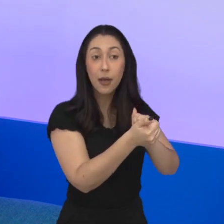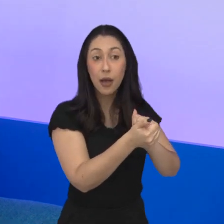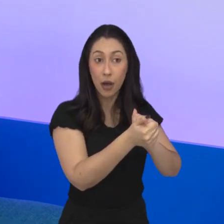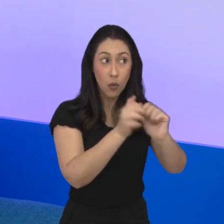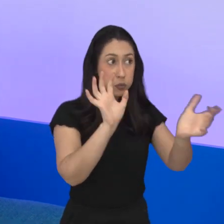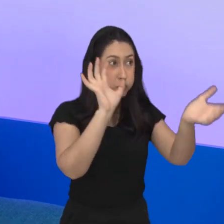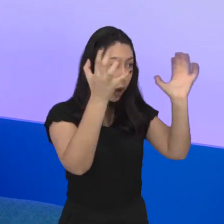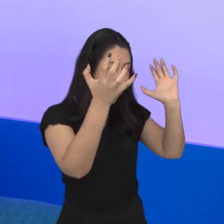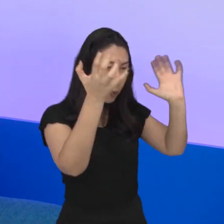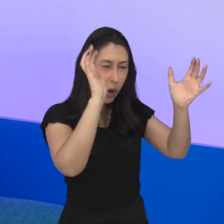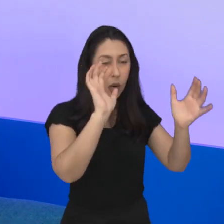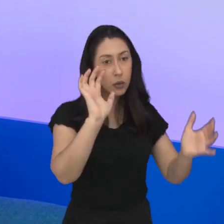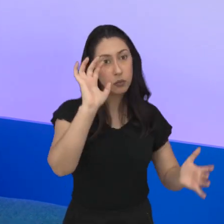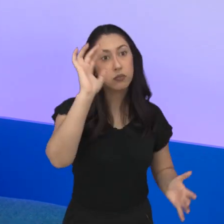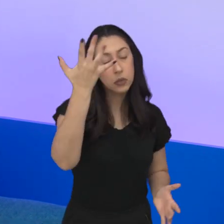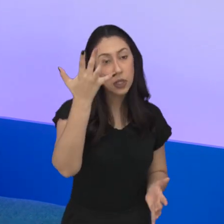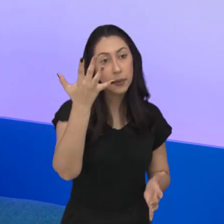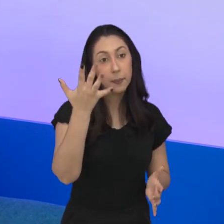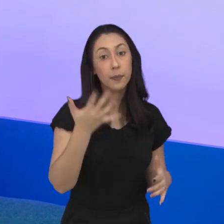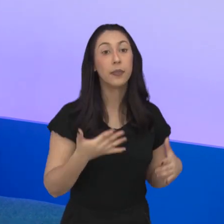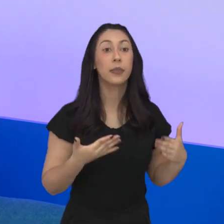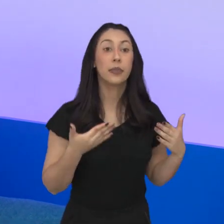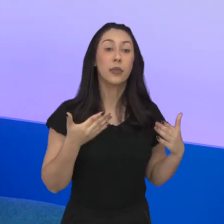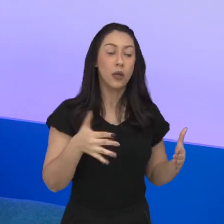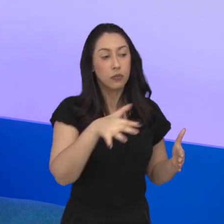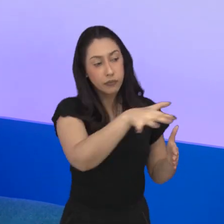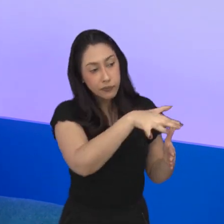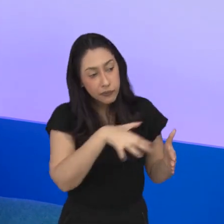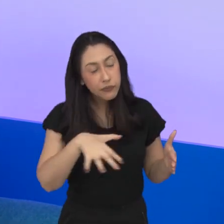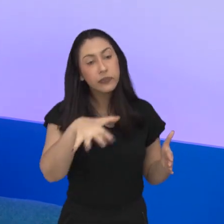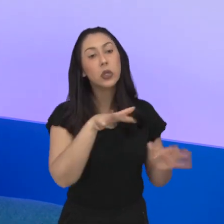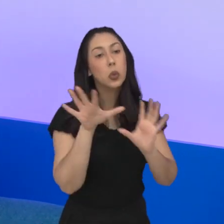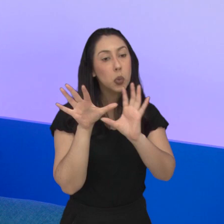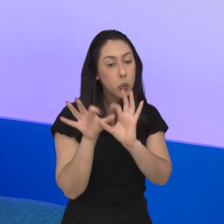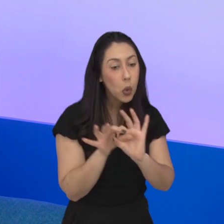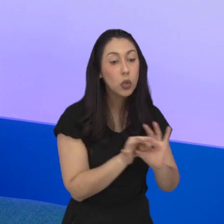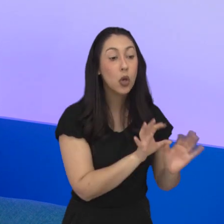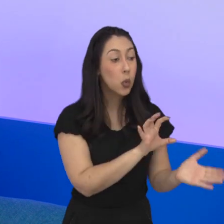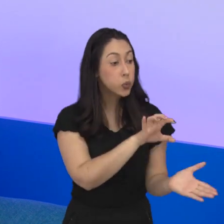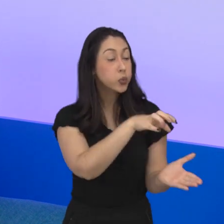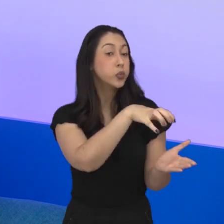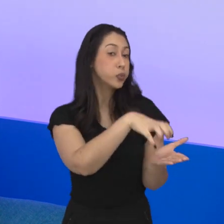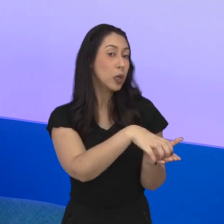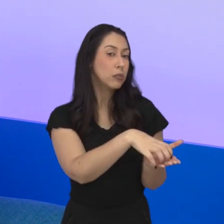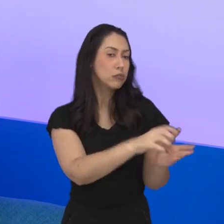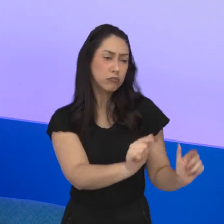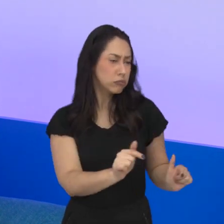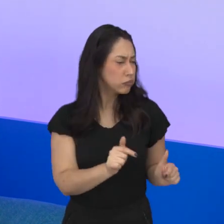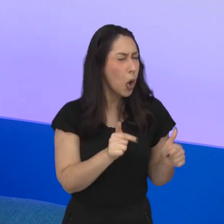esses próximos eventos que possam vir a acontecer. Dentro nesse contexto, o CEMADEM,